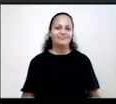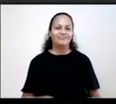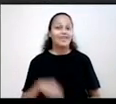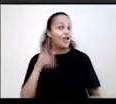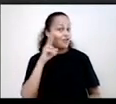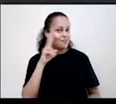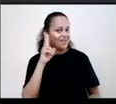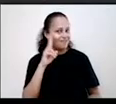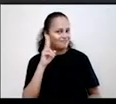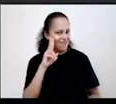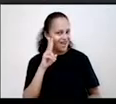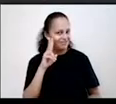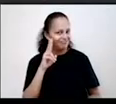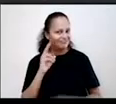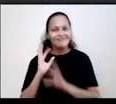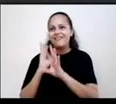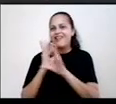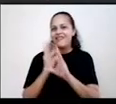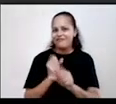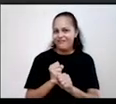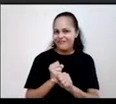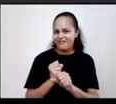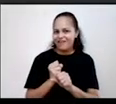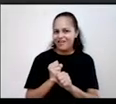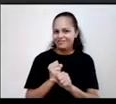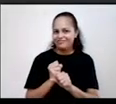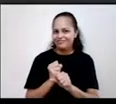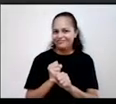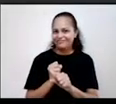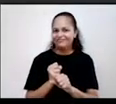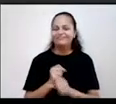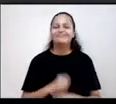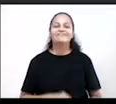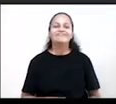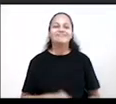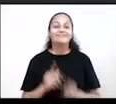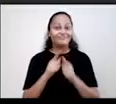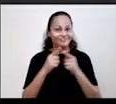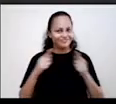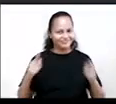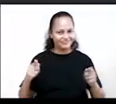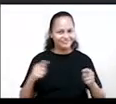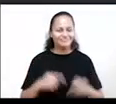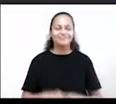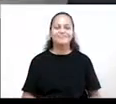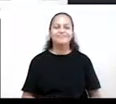Vamos recordar então? Vamos recordar tudo que nós vimos, as matérias mais importantes gramaticais?